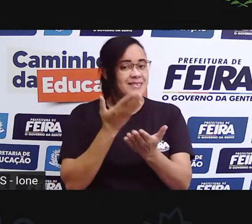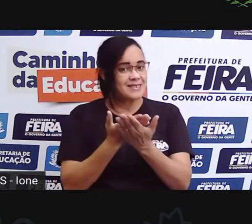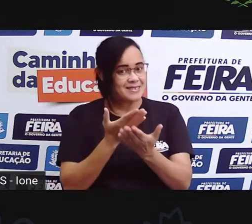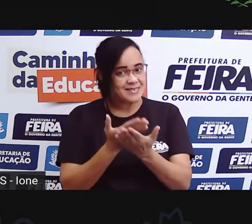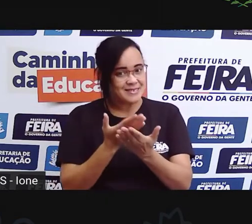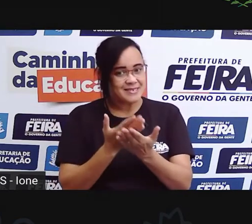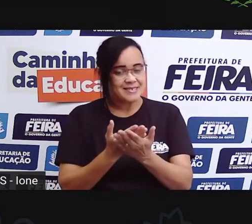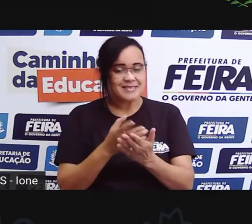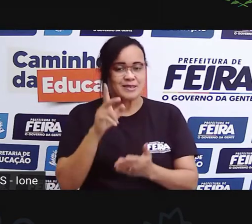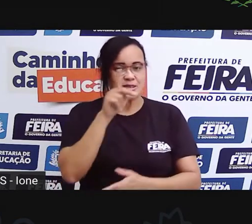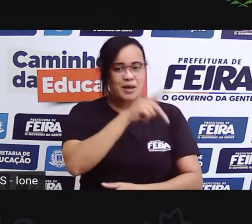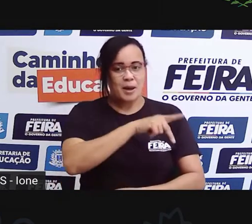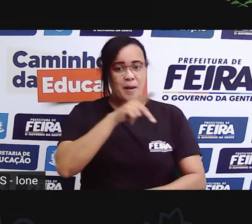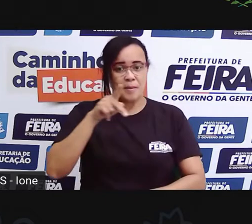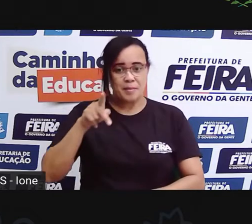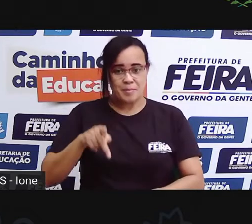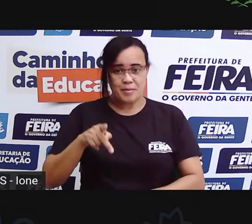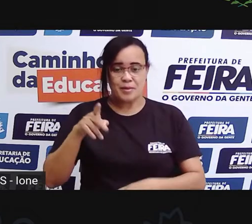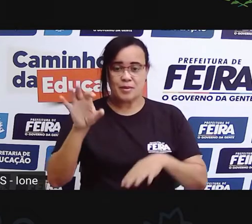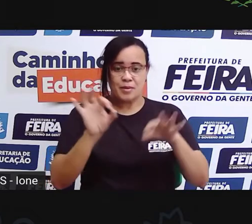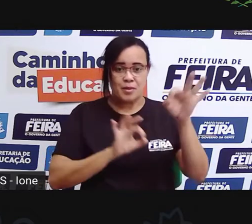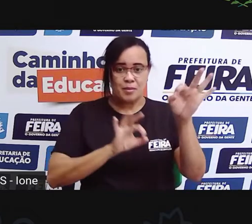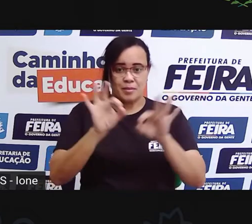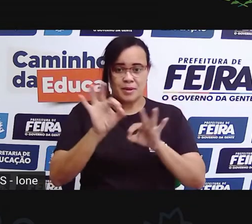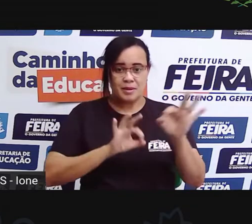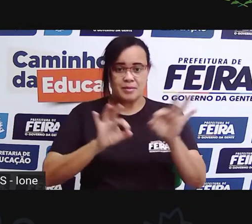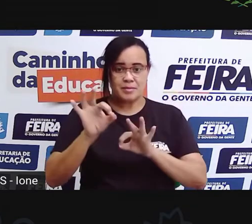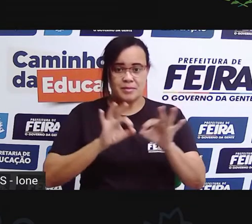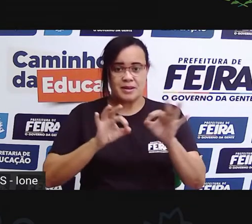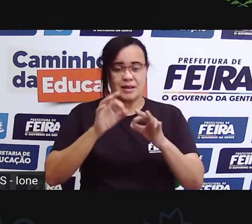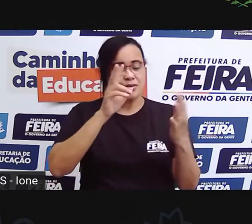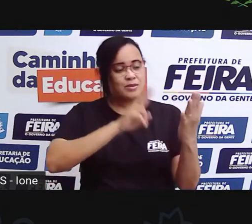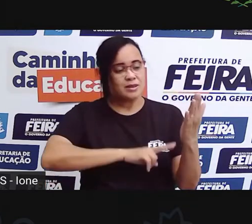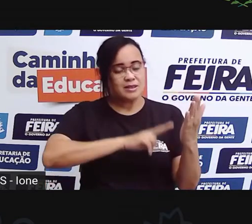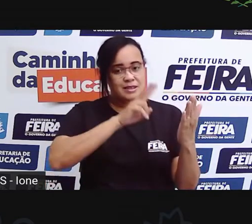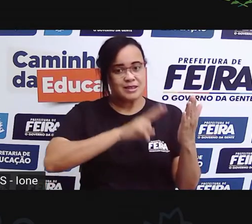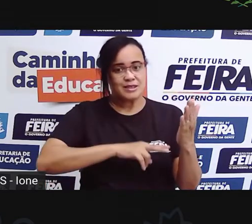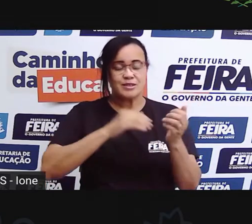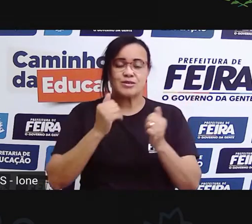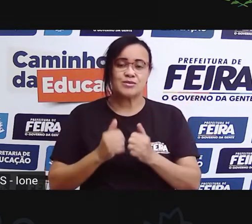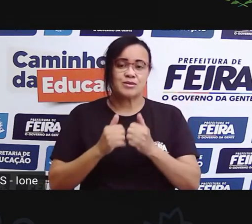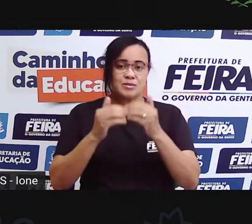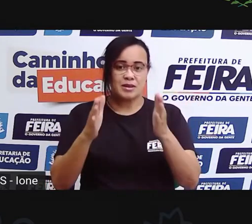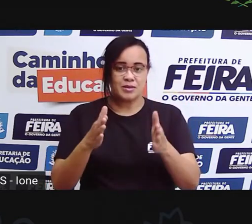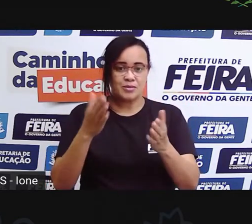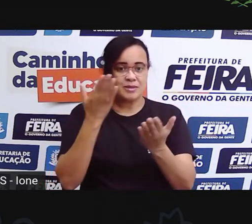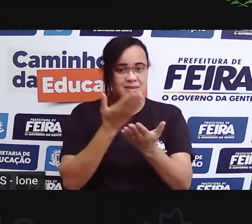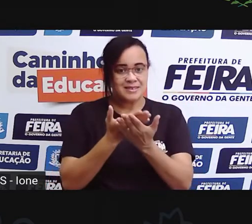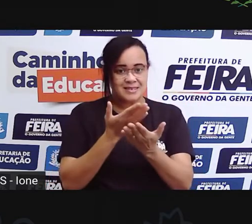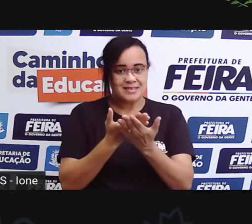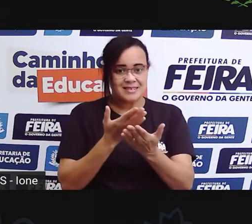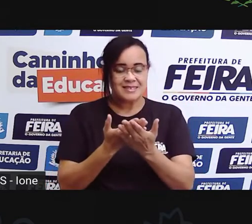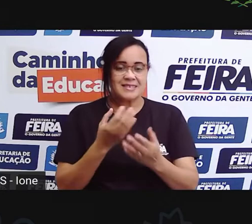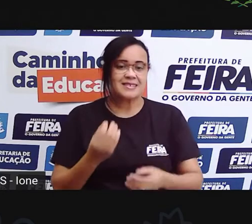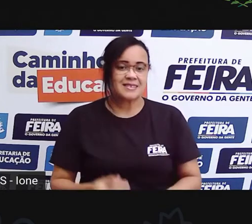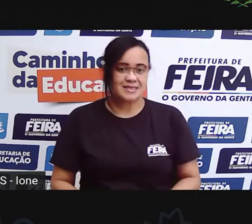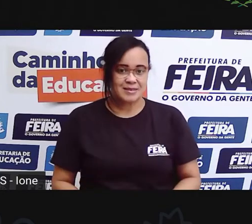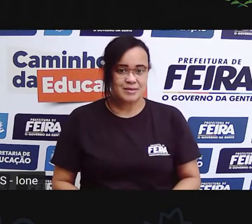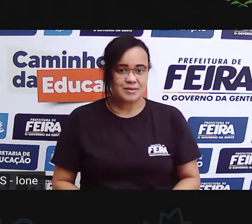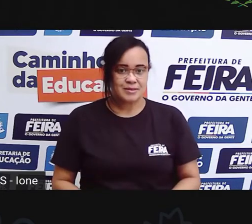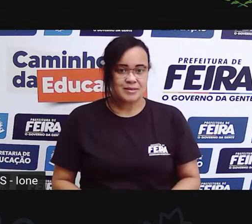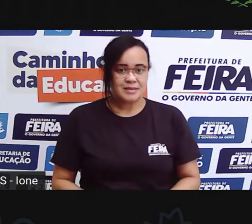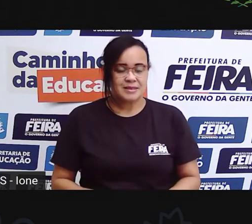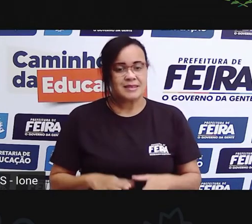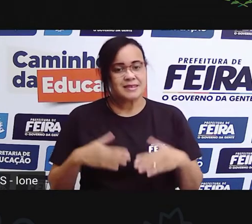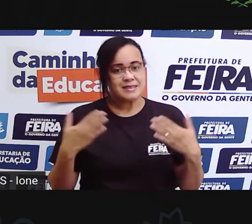a Pro preparou uma leitura de leite, né? Para a gente dar início à nossa aula, daquele jeitinho que nós gostamos, né? Então, já senta